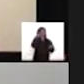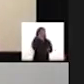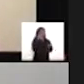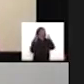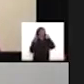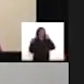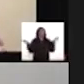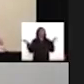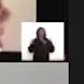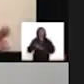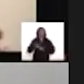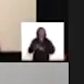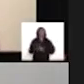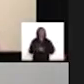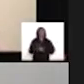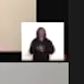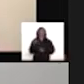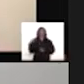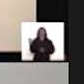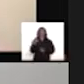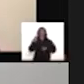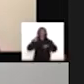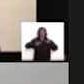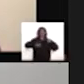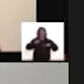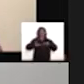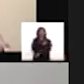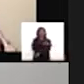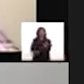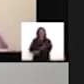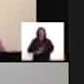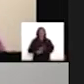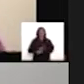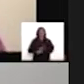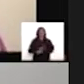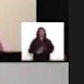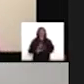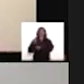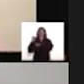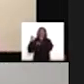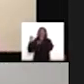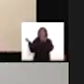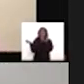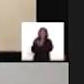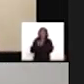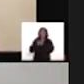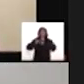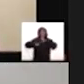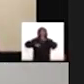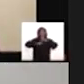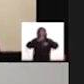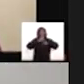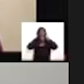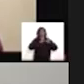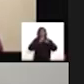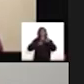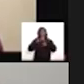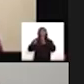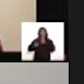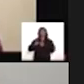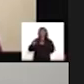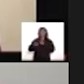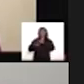sessão extraordinária do dia 13 de abril de 2021. A presidência convida a senhora deputada Marta Rocha